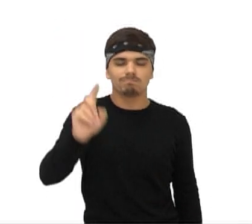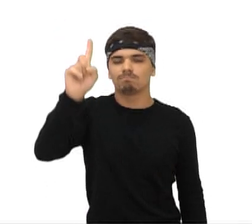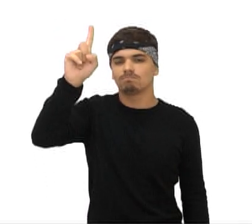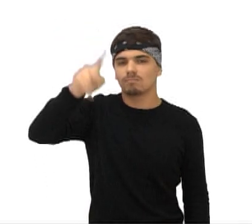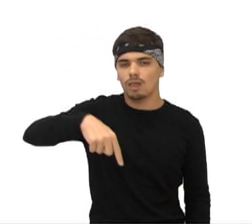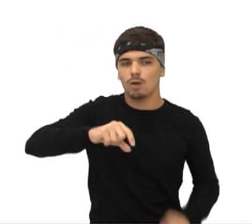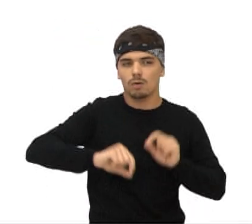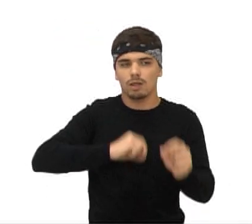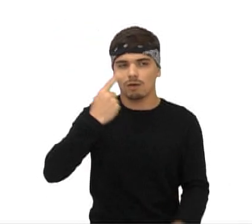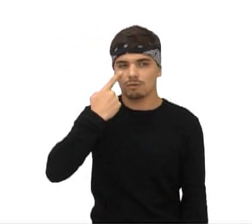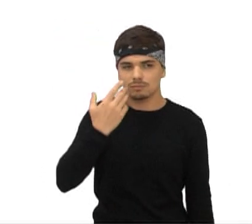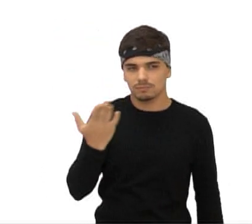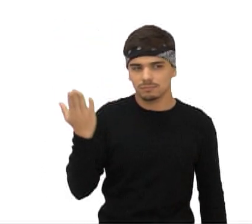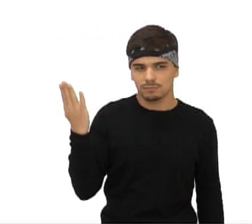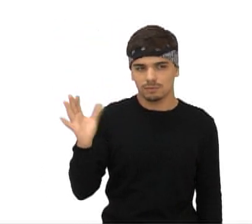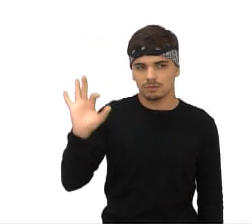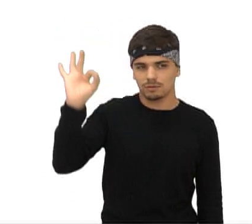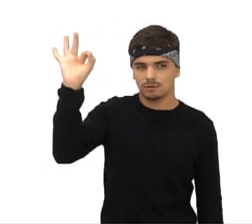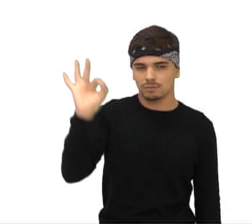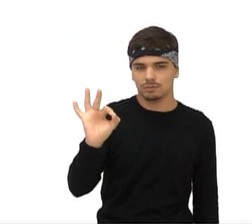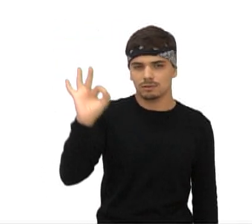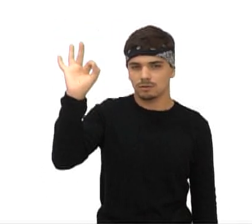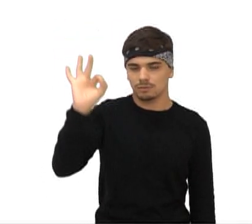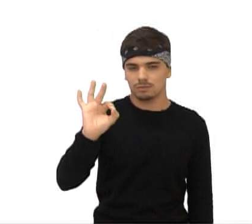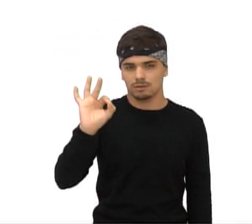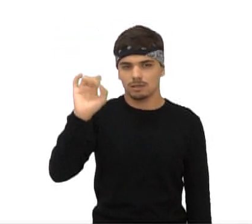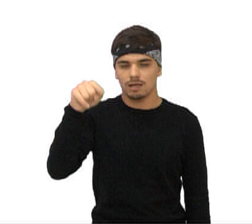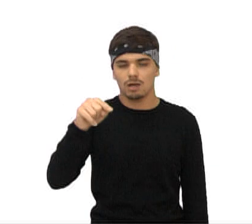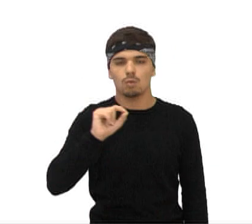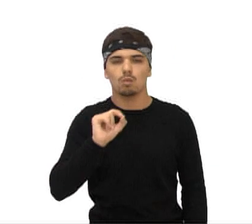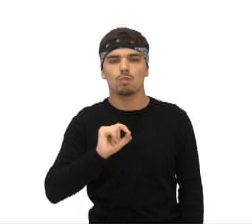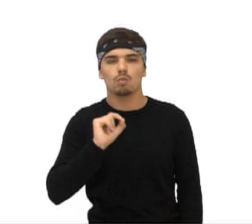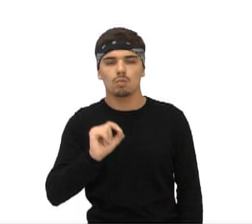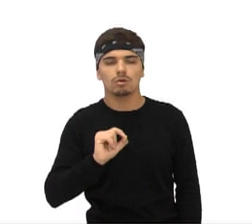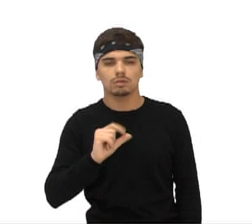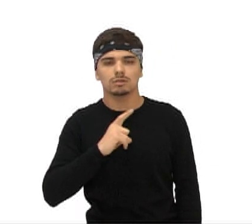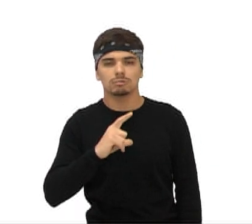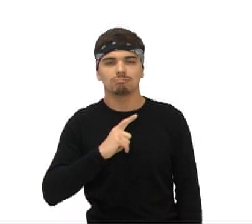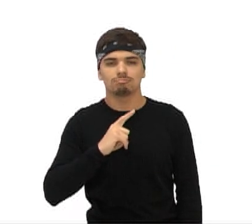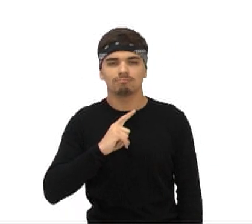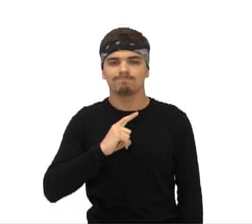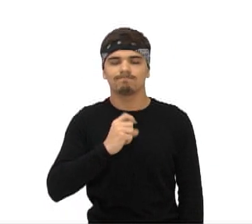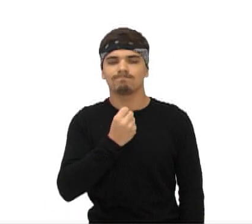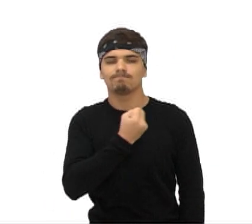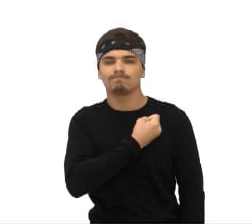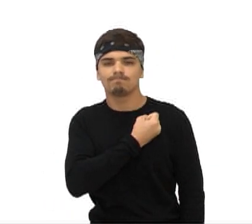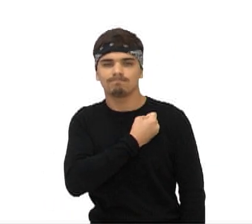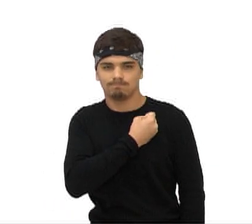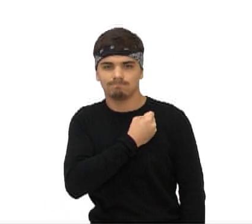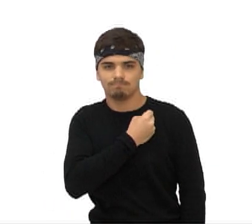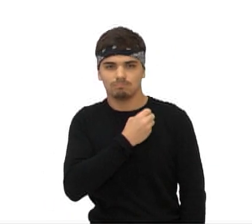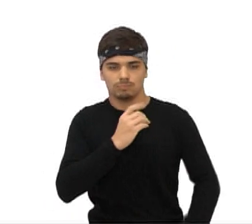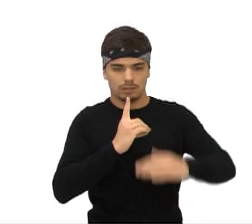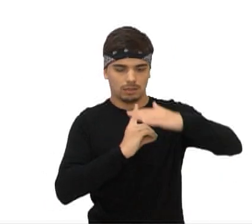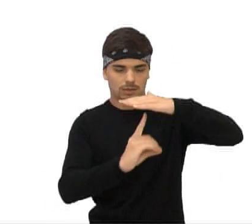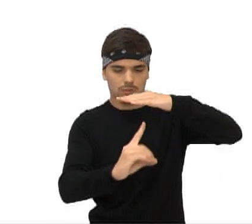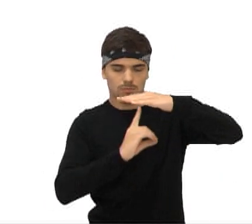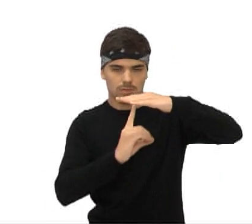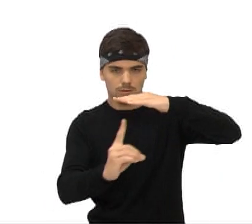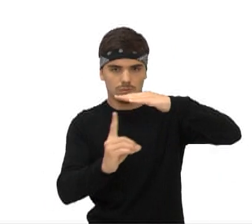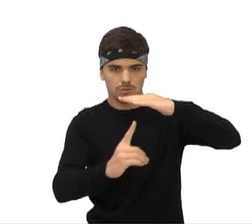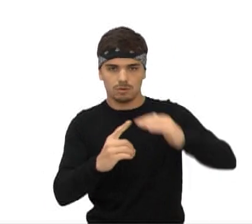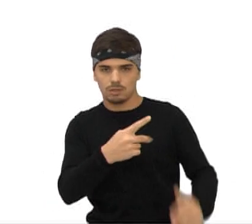nosso símbolozinho, né, de porcento, né, que é uma razão cujo denominador é igual a 100.